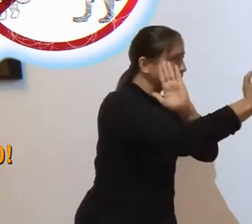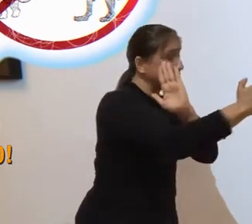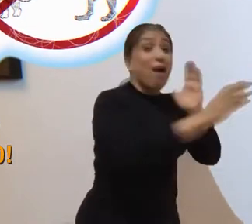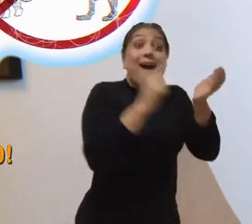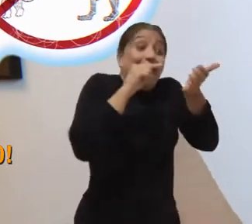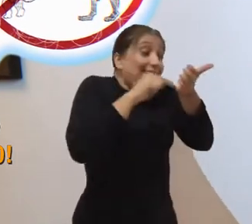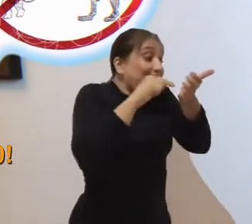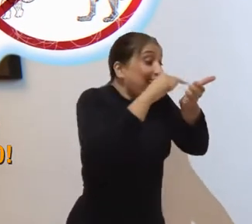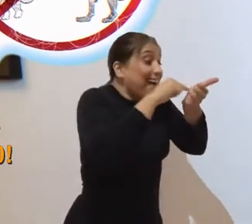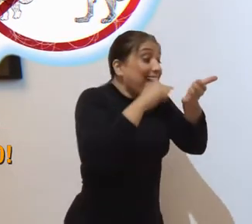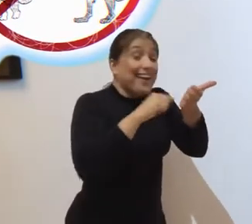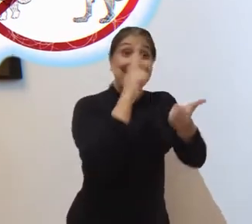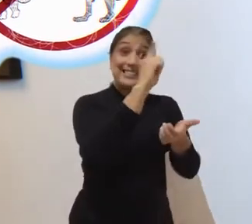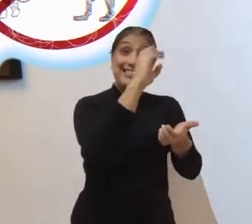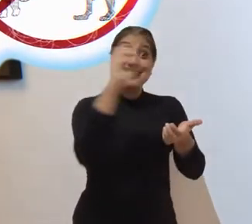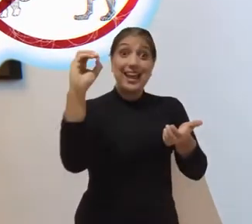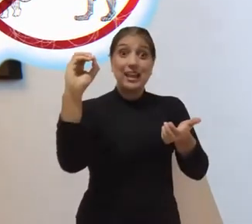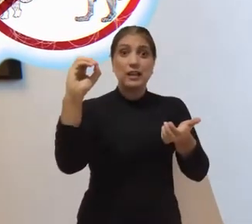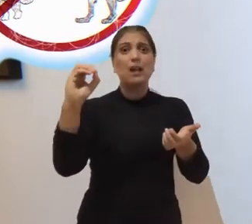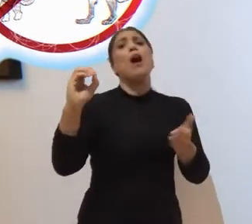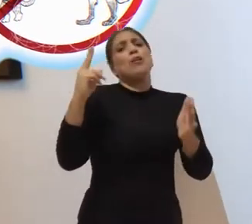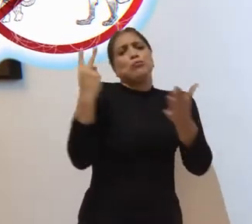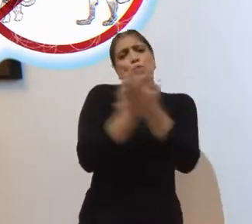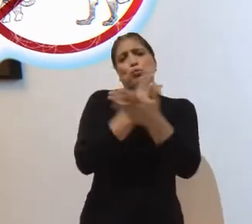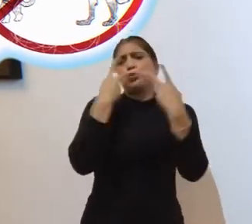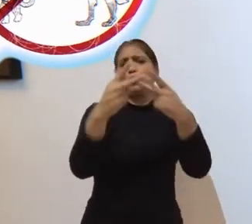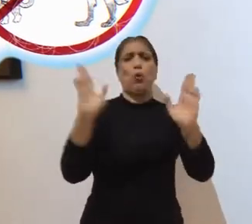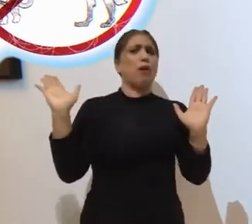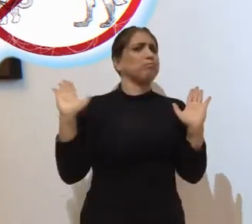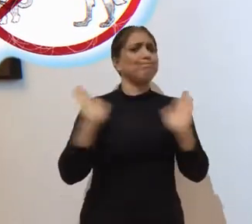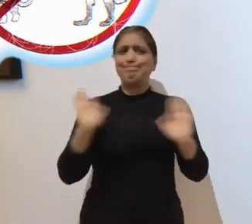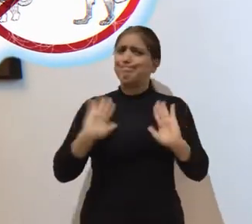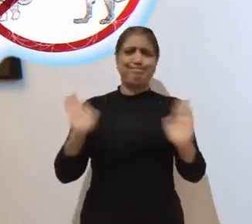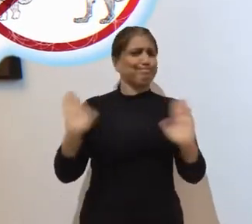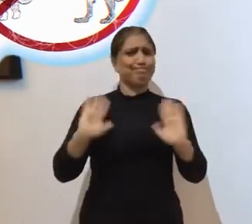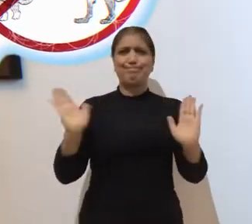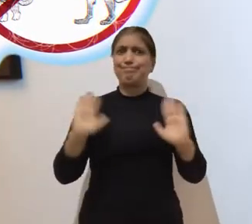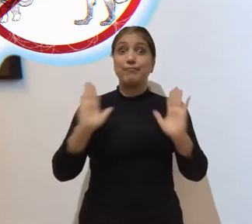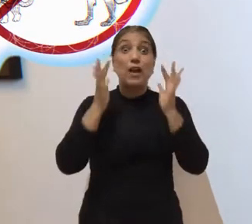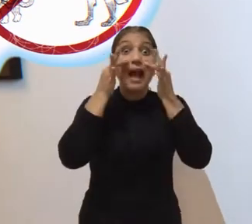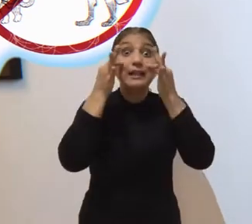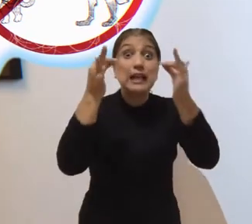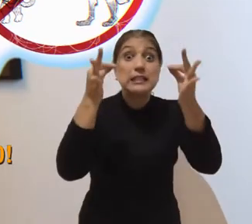ou discar sem. A culpa não é sua, ouça bem.